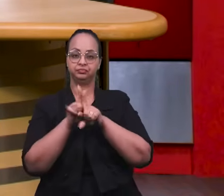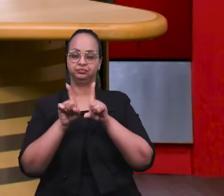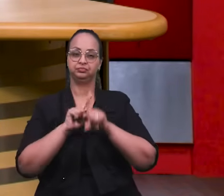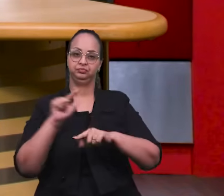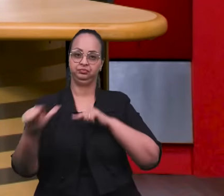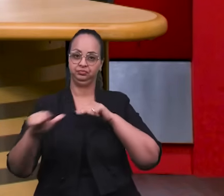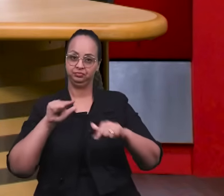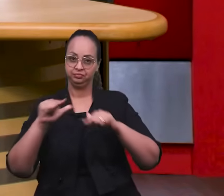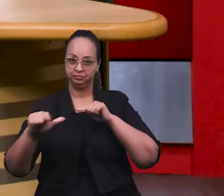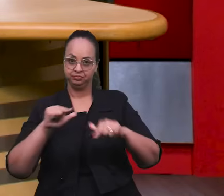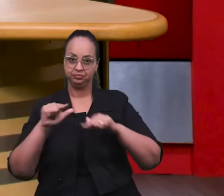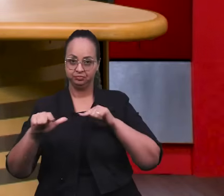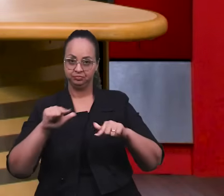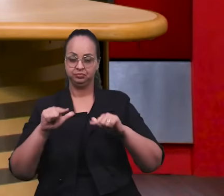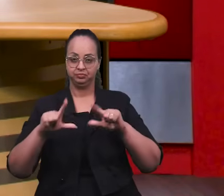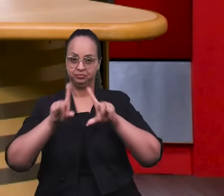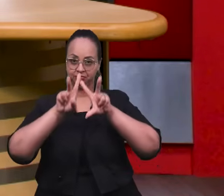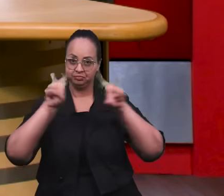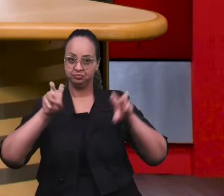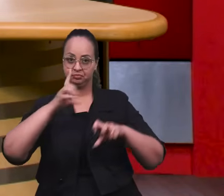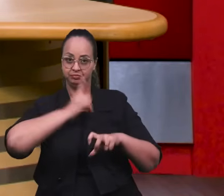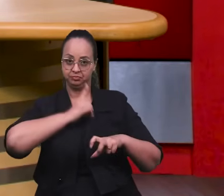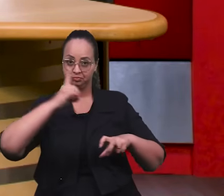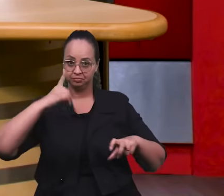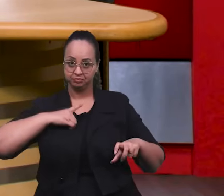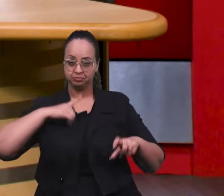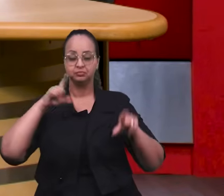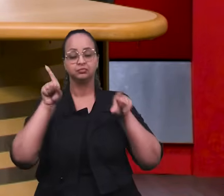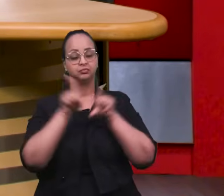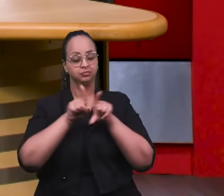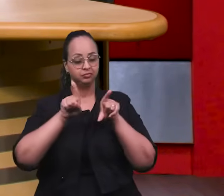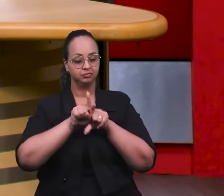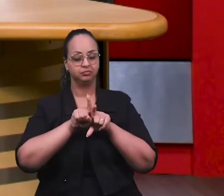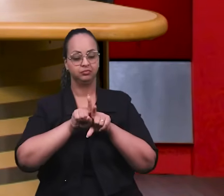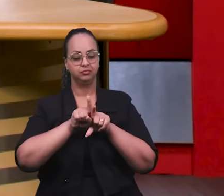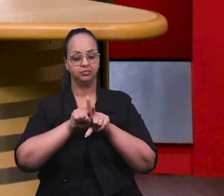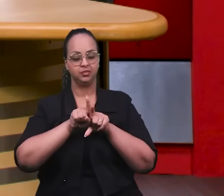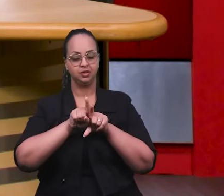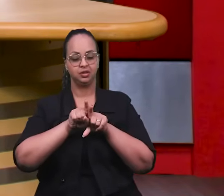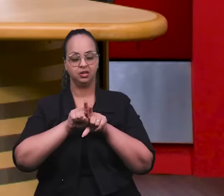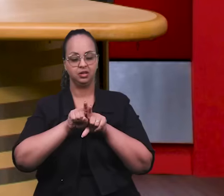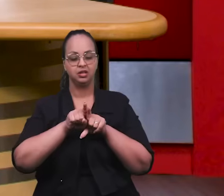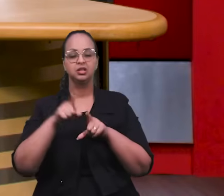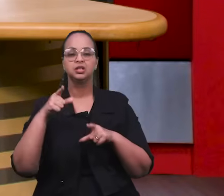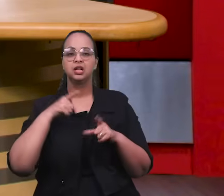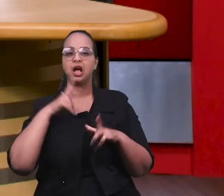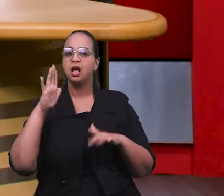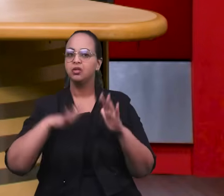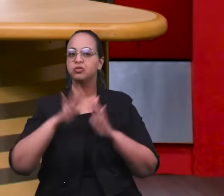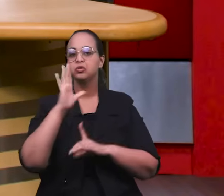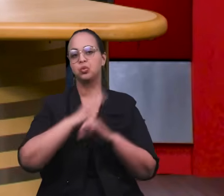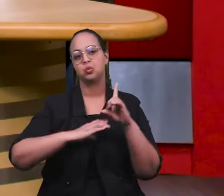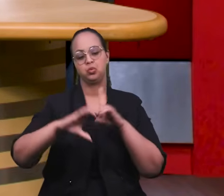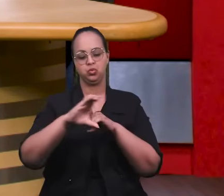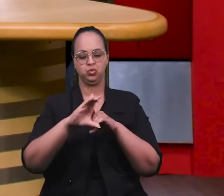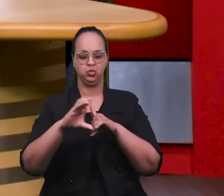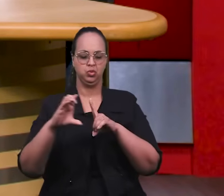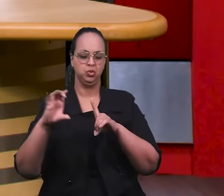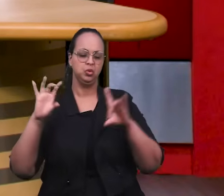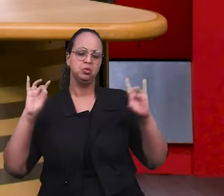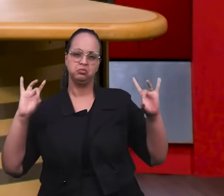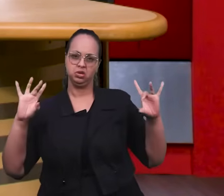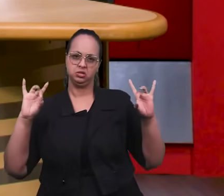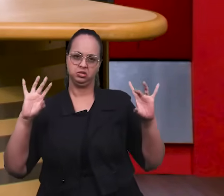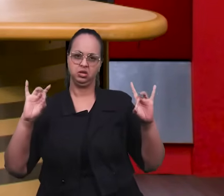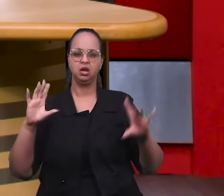serviço, né, no trabalho do diácono, na funcionária. Então, nos cultos, a gente tem cultos, né, que são cultos